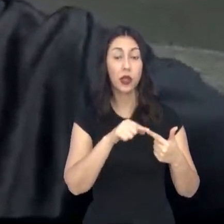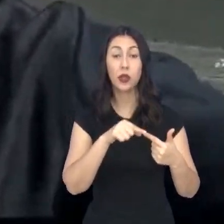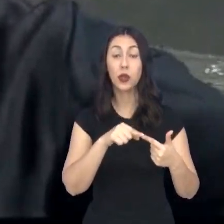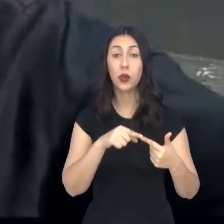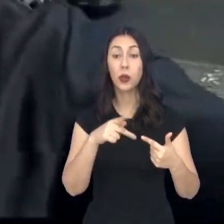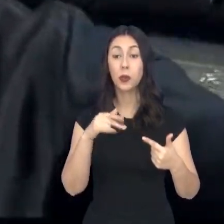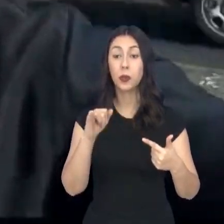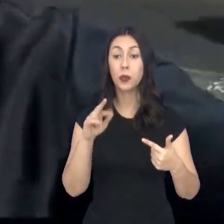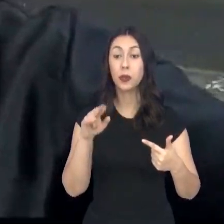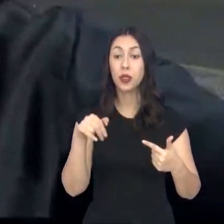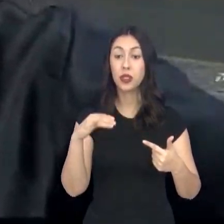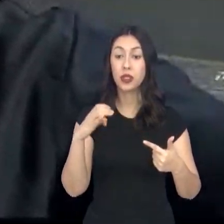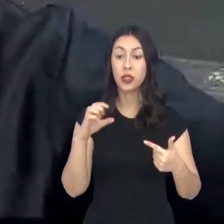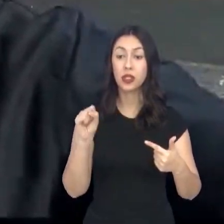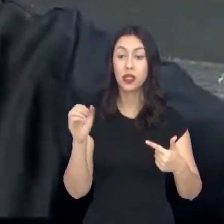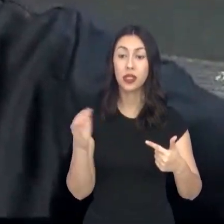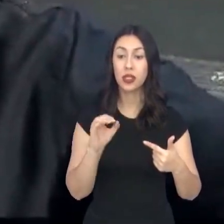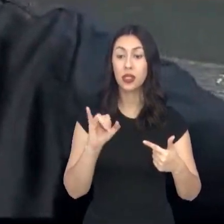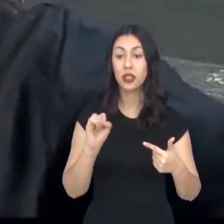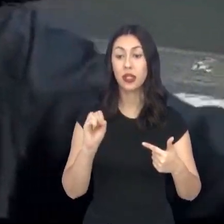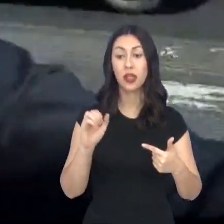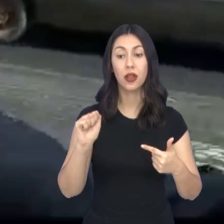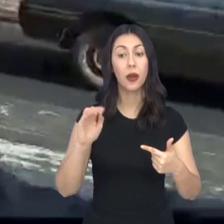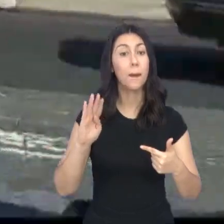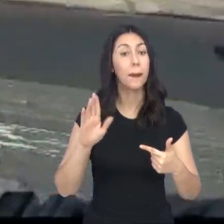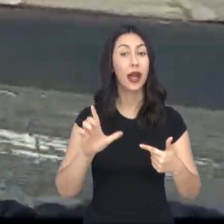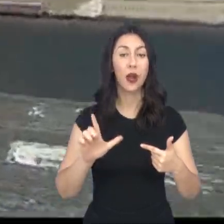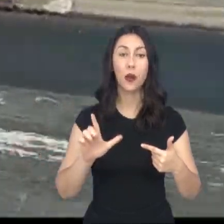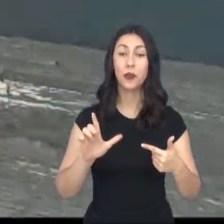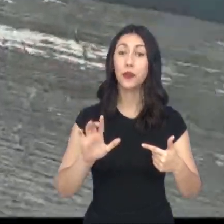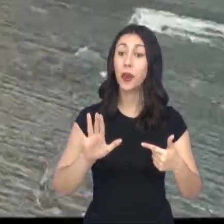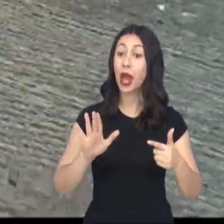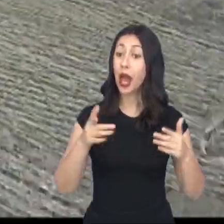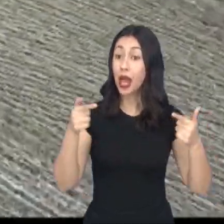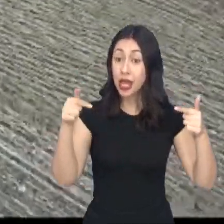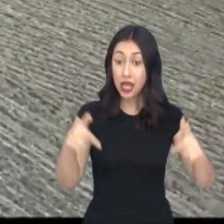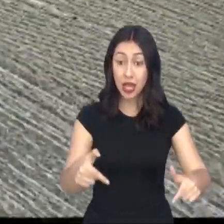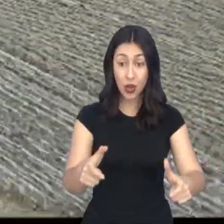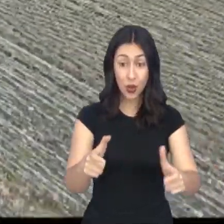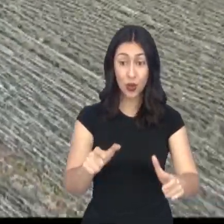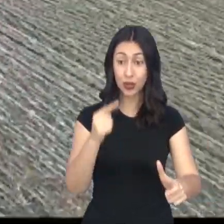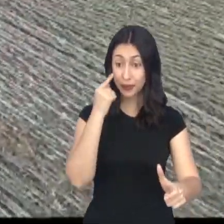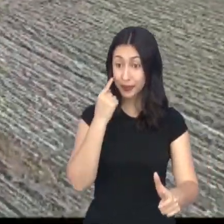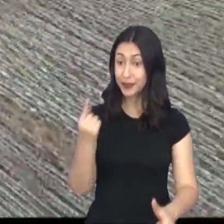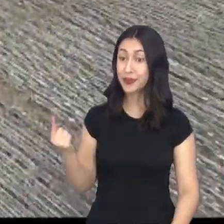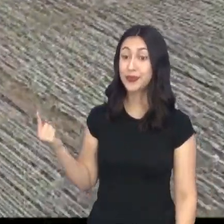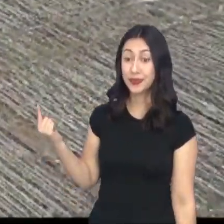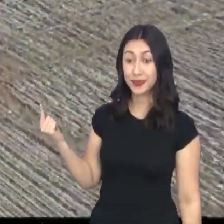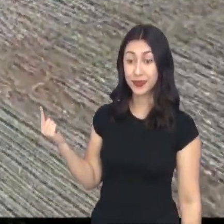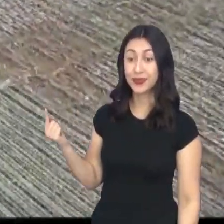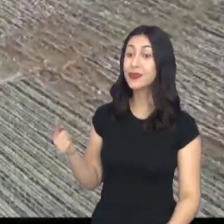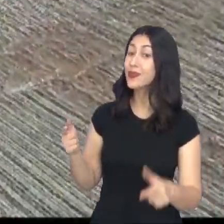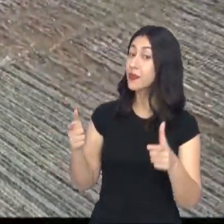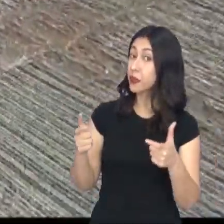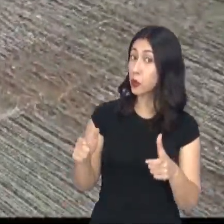também irão receber o recap. Mas eu quero falar desse ponto aqui específico, ó, esse local,